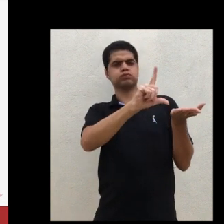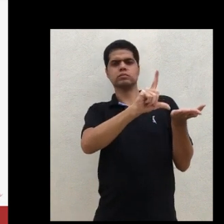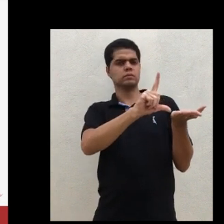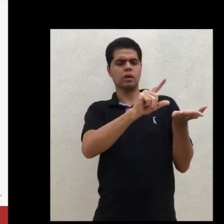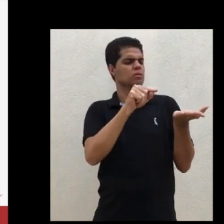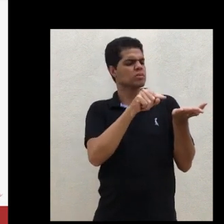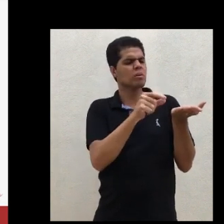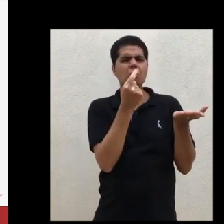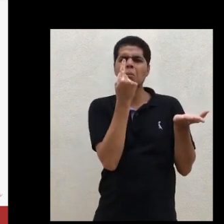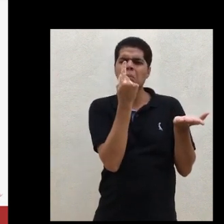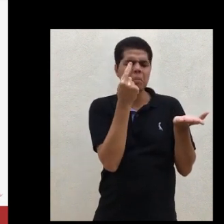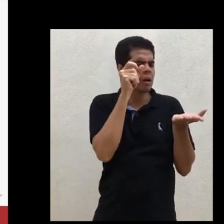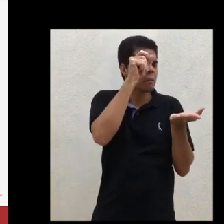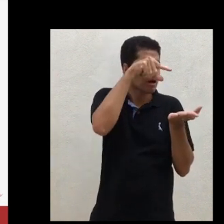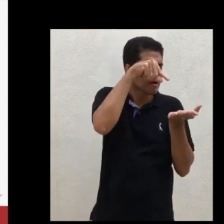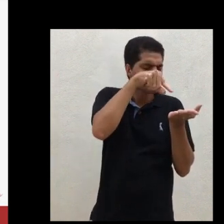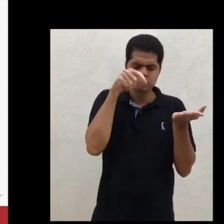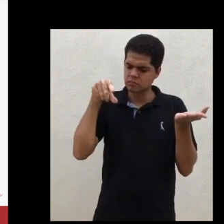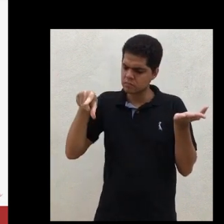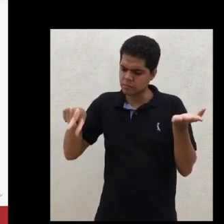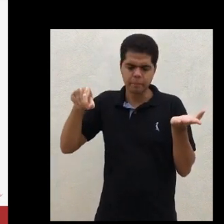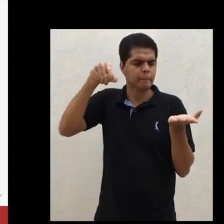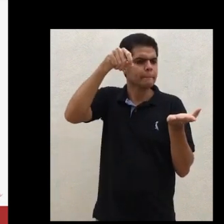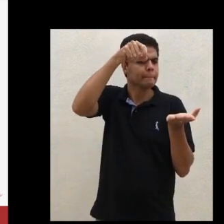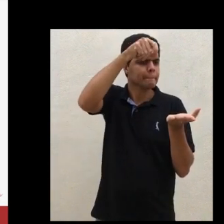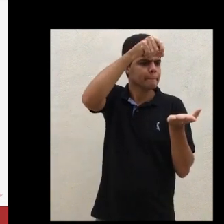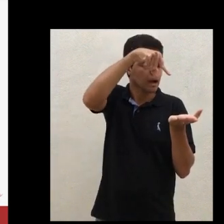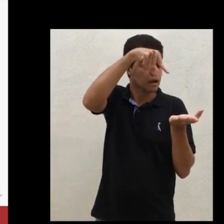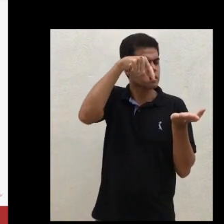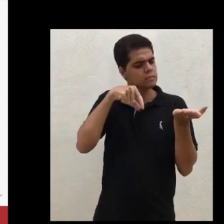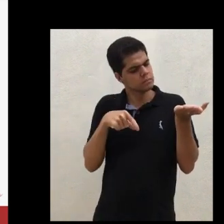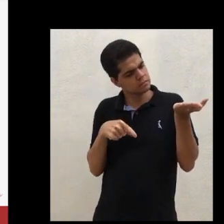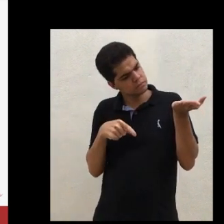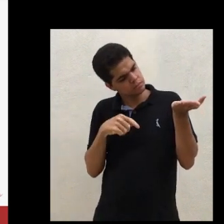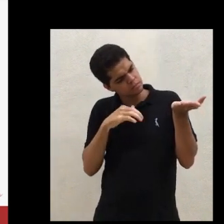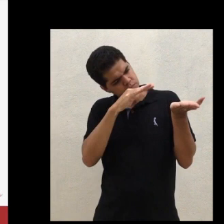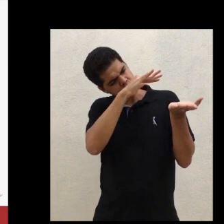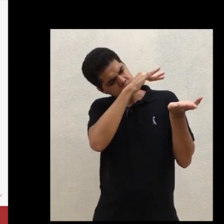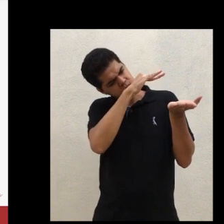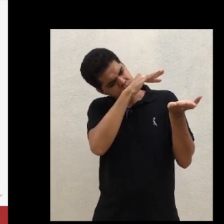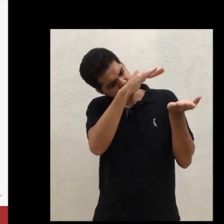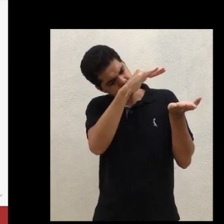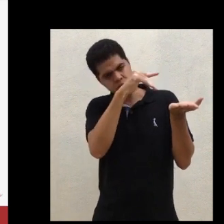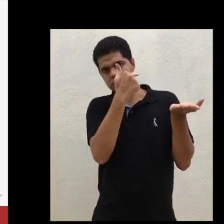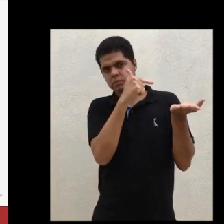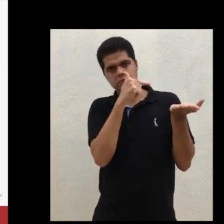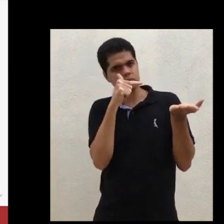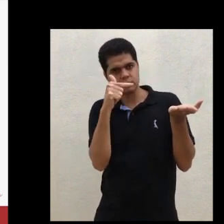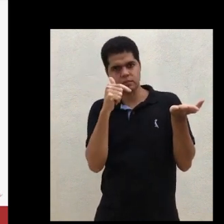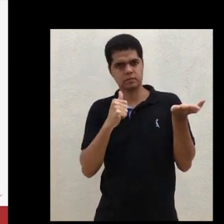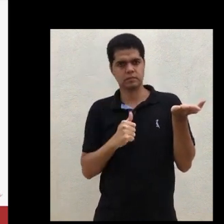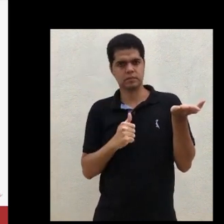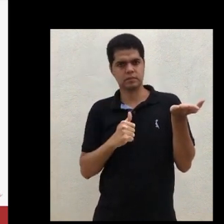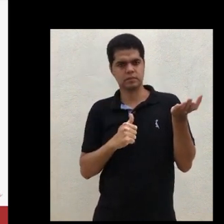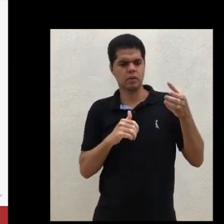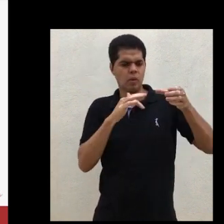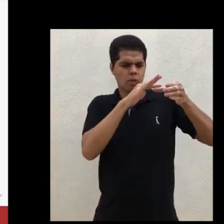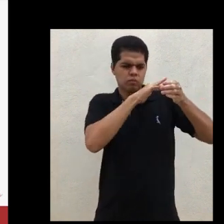encheu? Não, eu só tenho uma gota. E se você pingar mais uma gota, o copo está cheio?